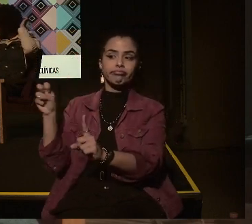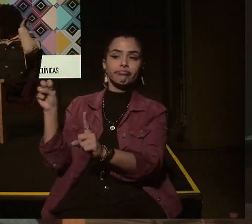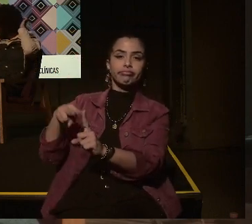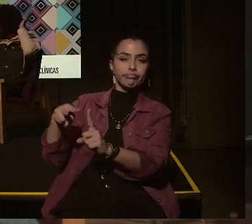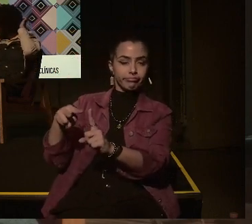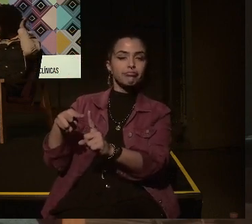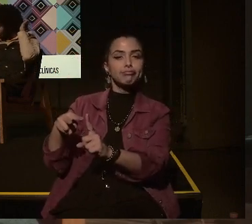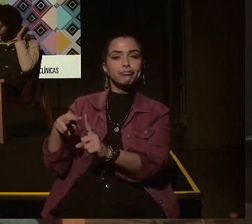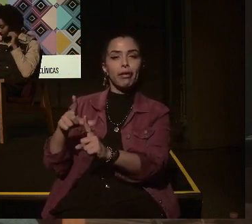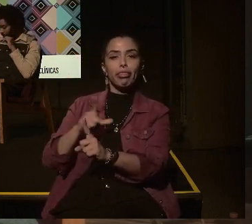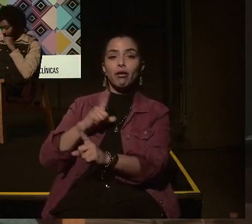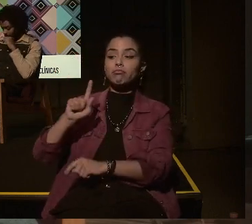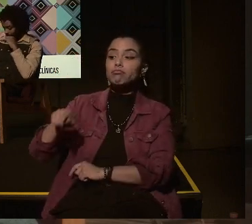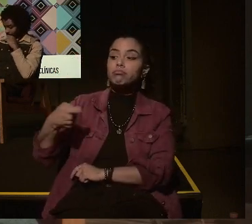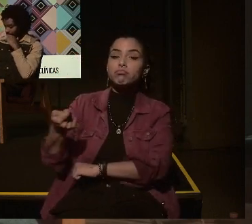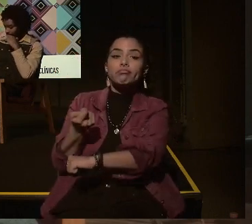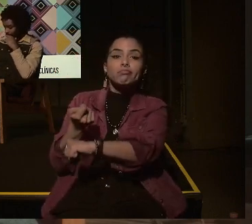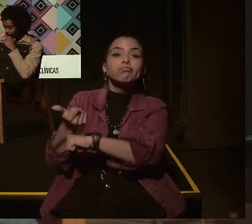nomeados